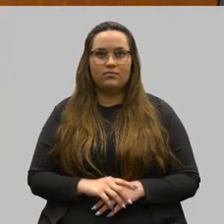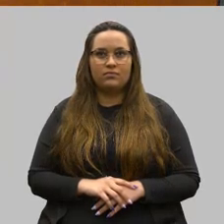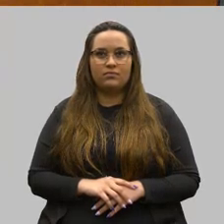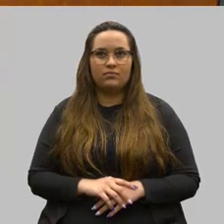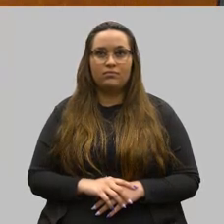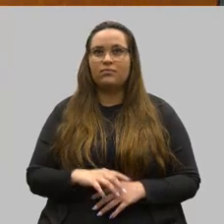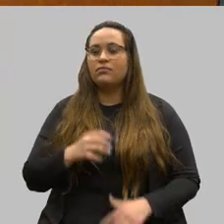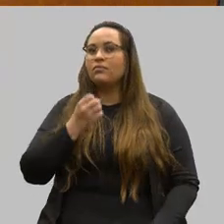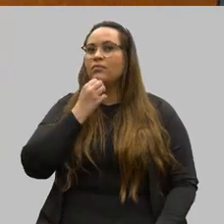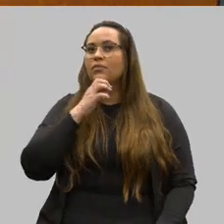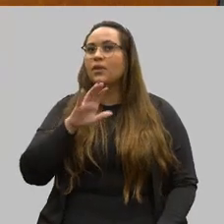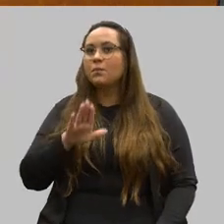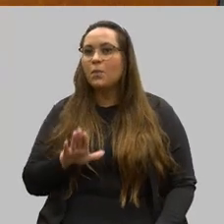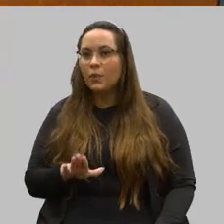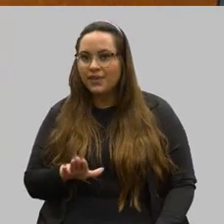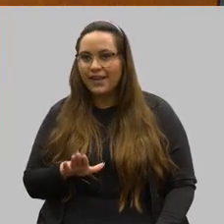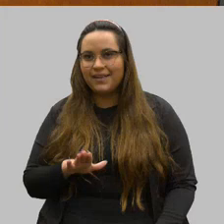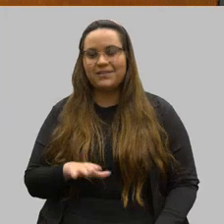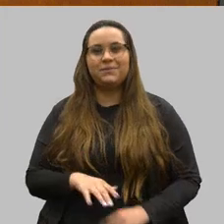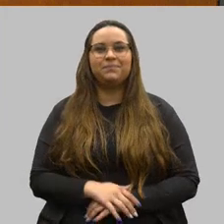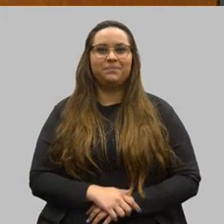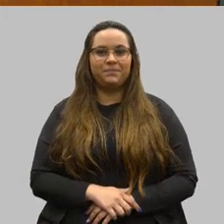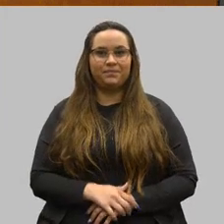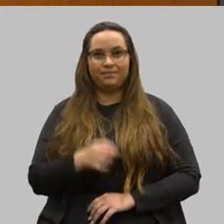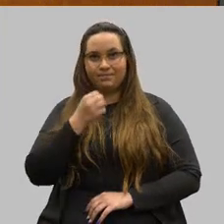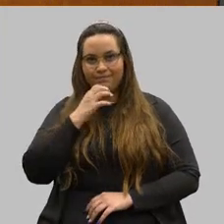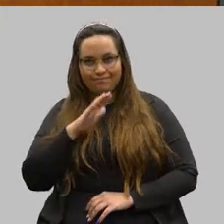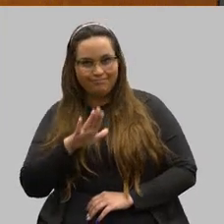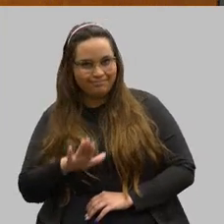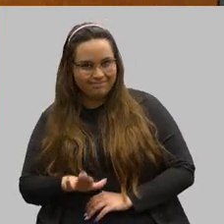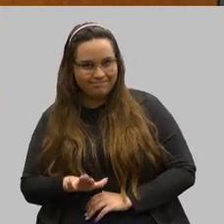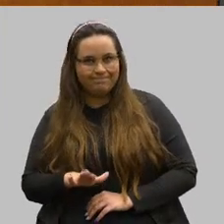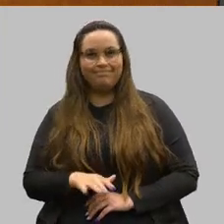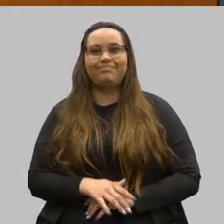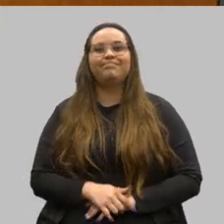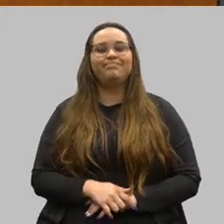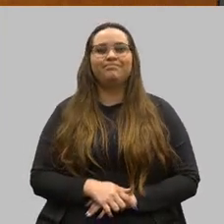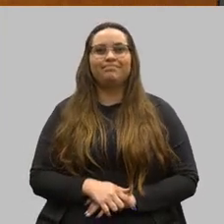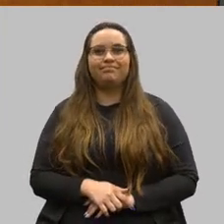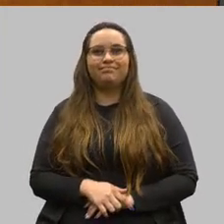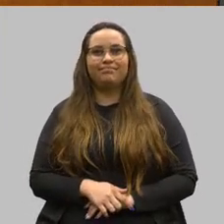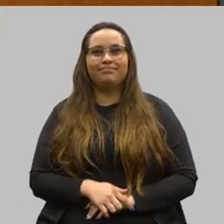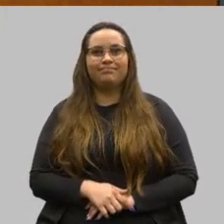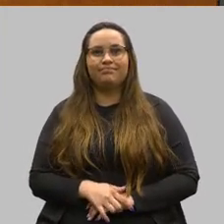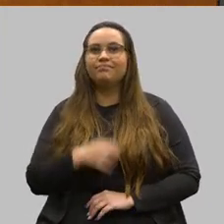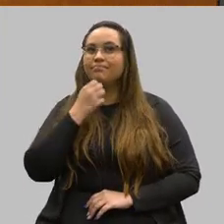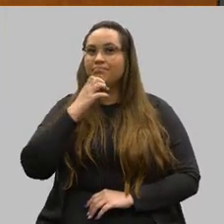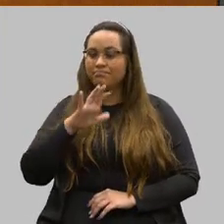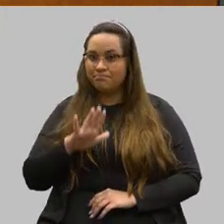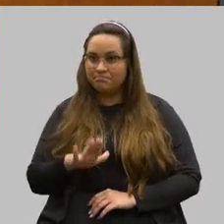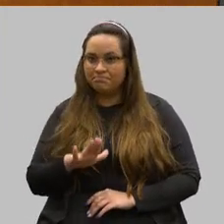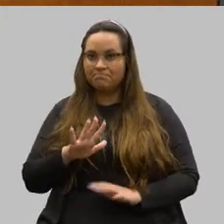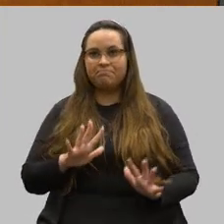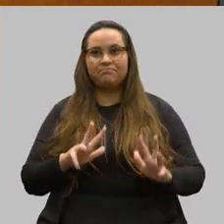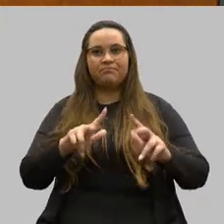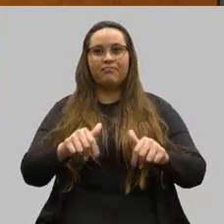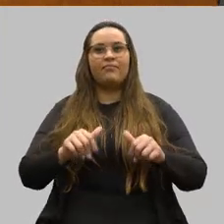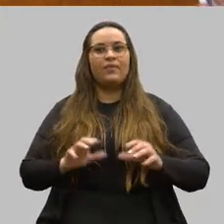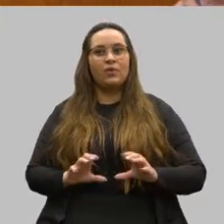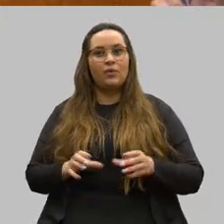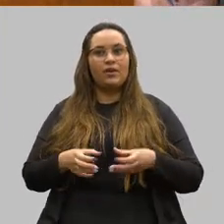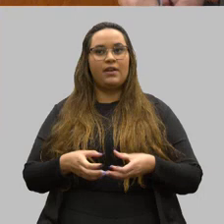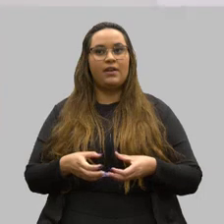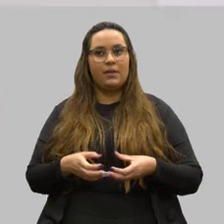Boa tarde Presidente Boa tarde Boa tarde colegas Boa tarde Comandante Boa tarde a toda a equipe